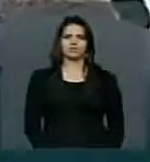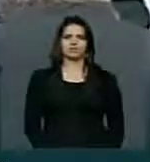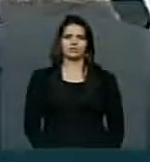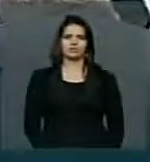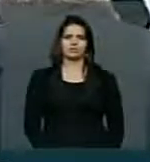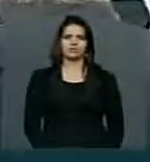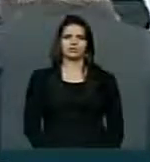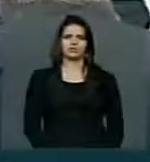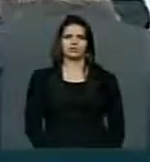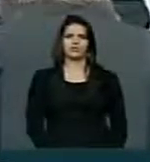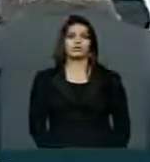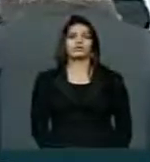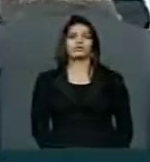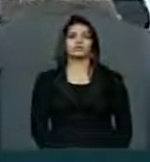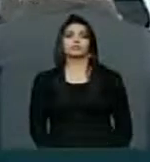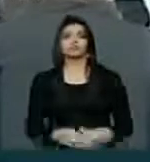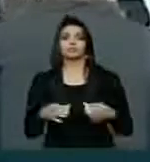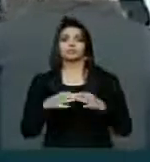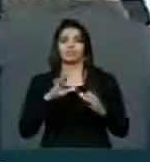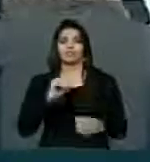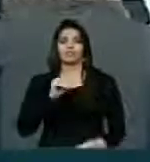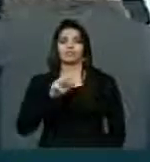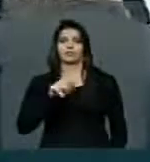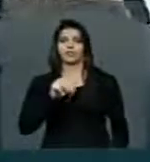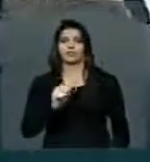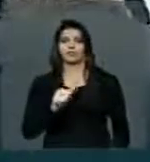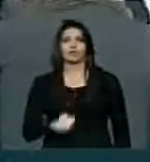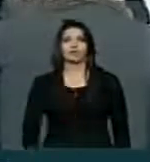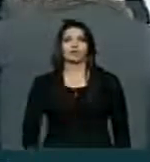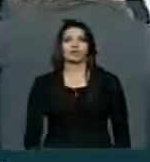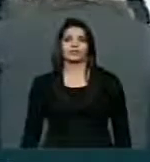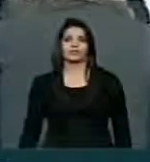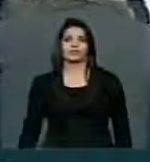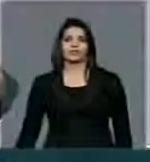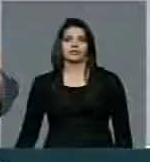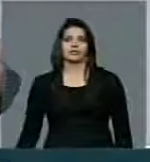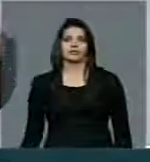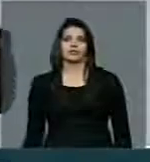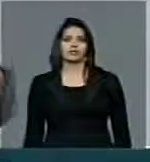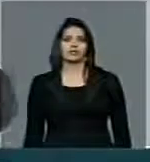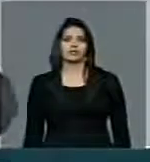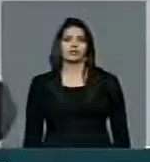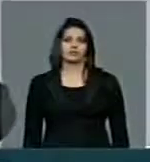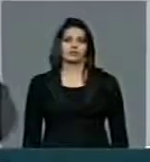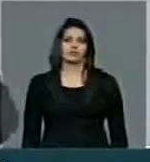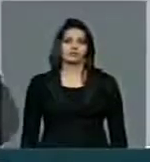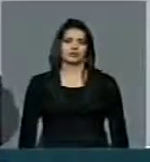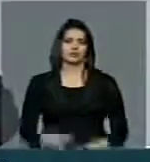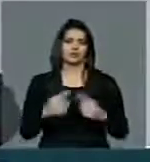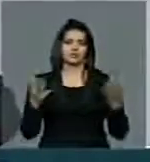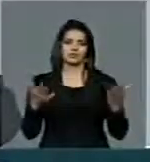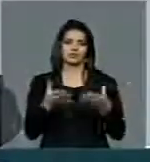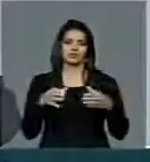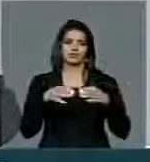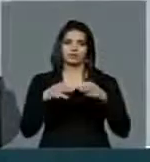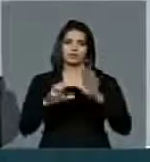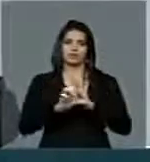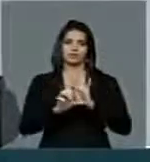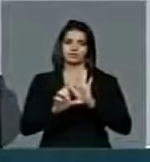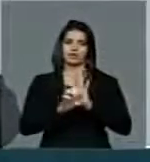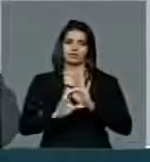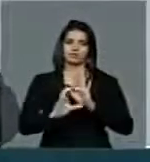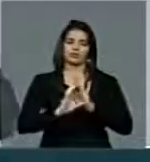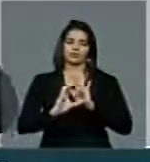que faça do IBAMA ou de qualquer órgão federal um concorrente aos órgãos de meio ambiente, conforme estabelecido na lei do Código